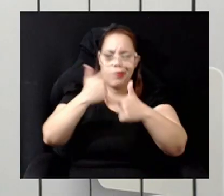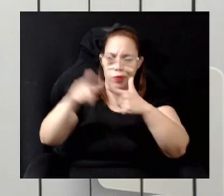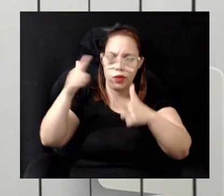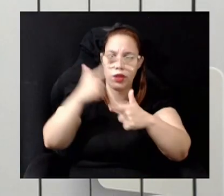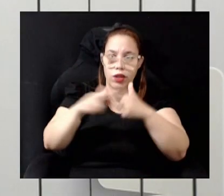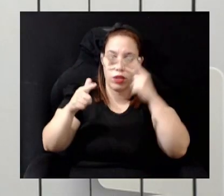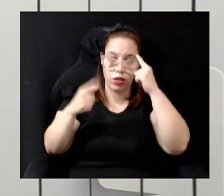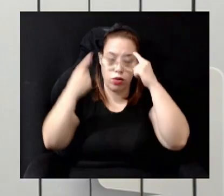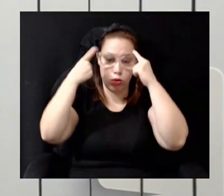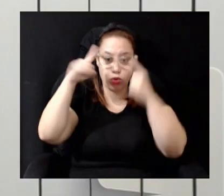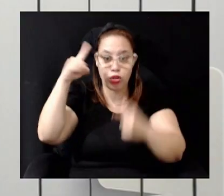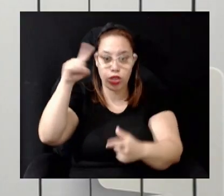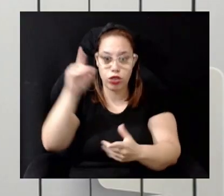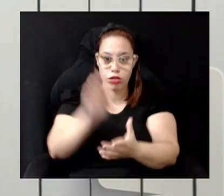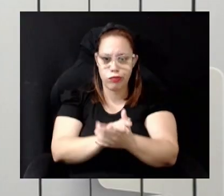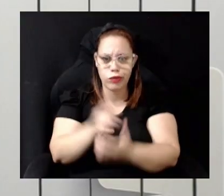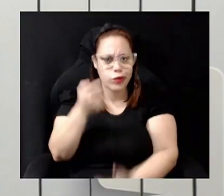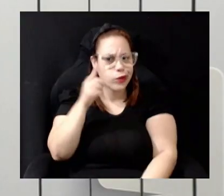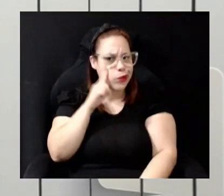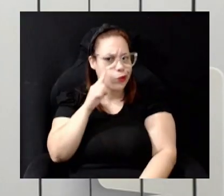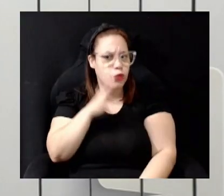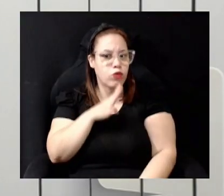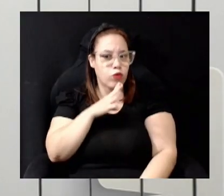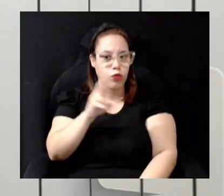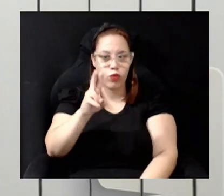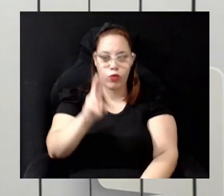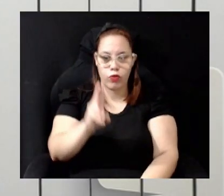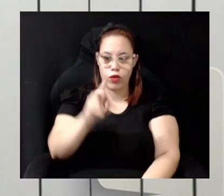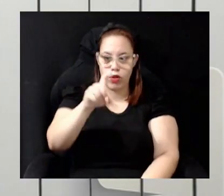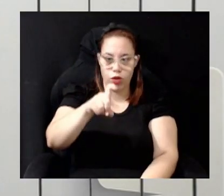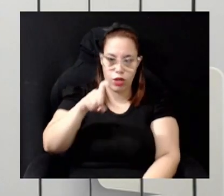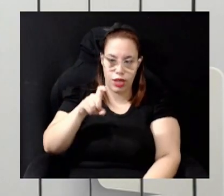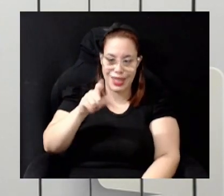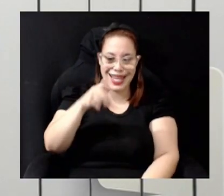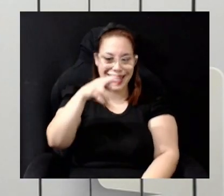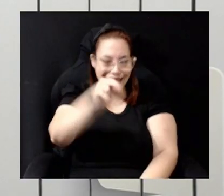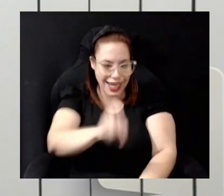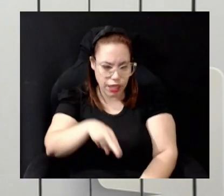dia. Você conhece o UX Design?